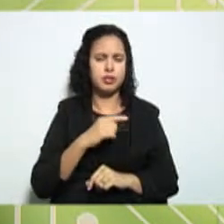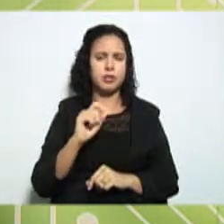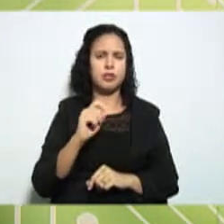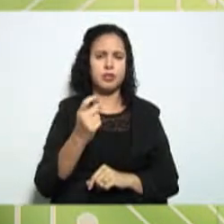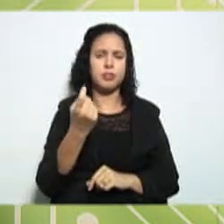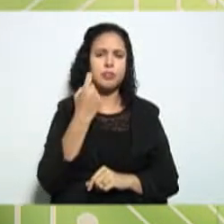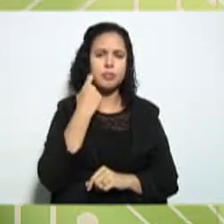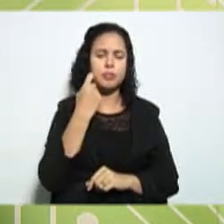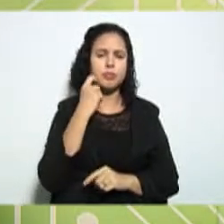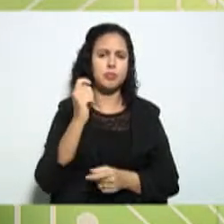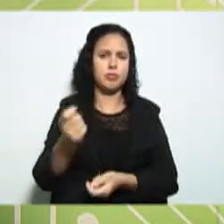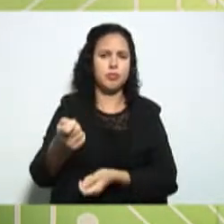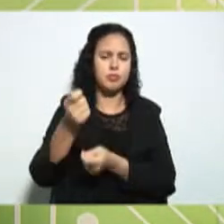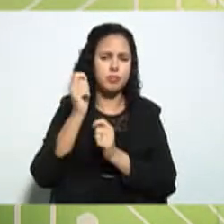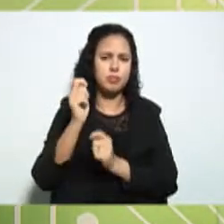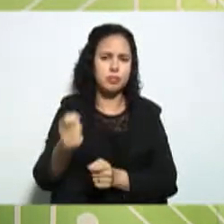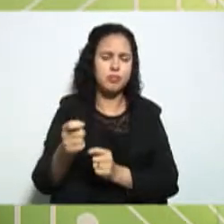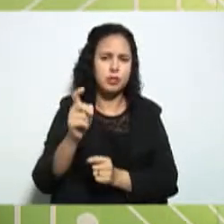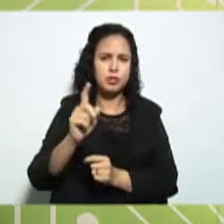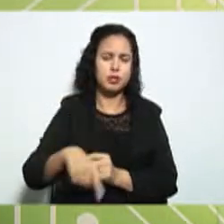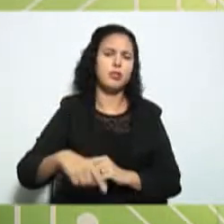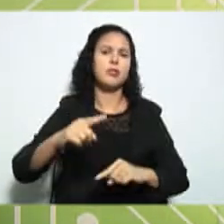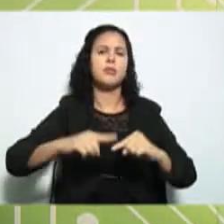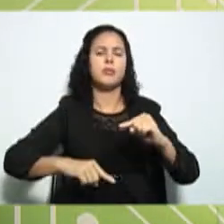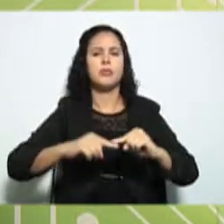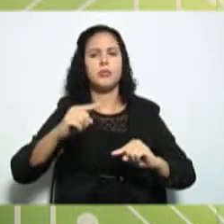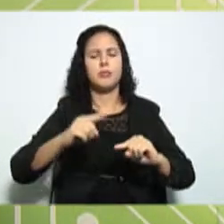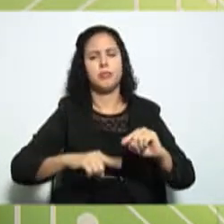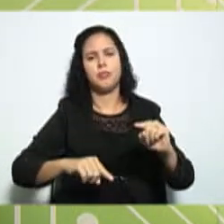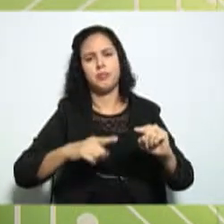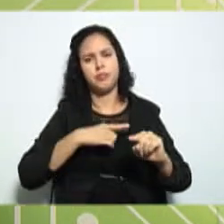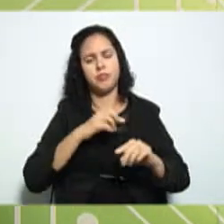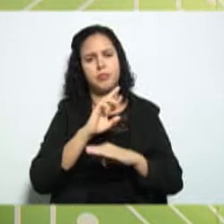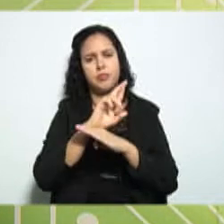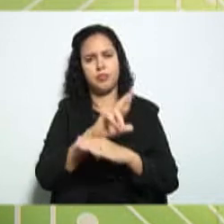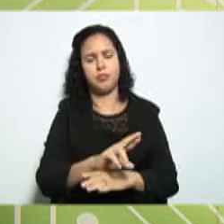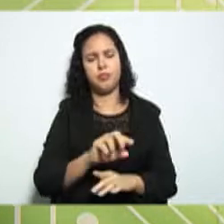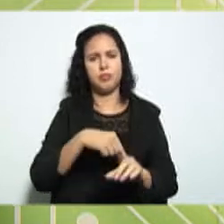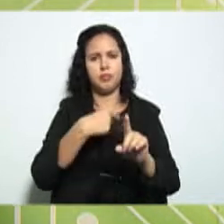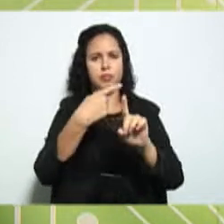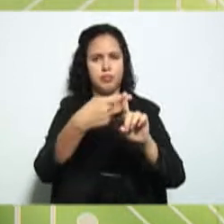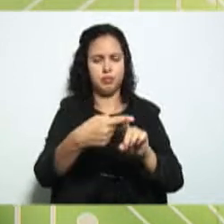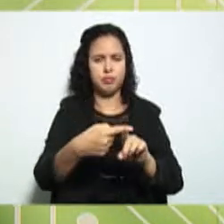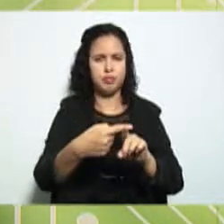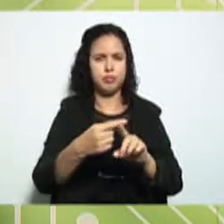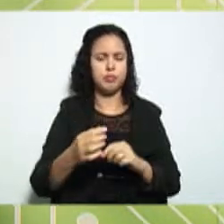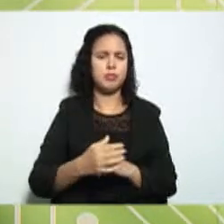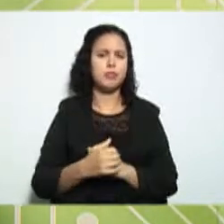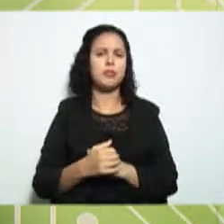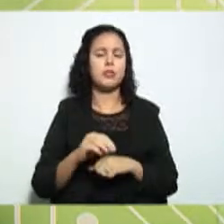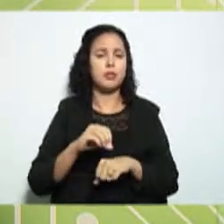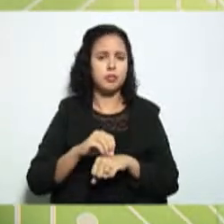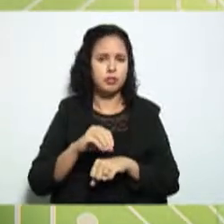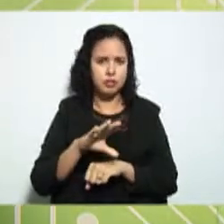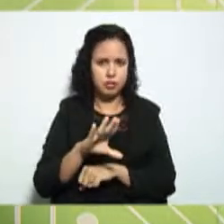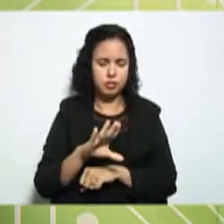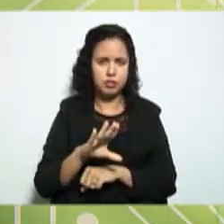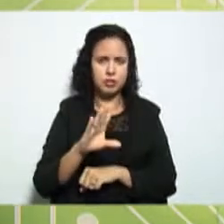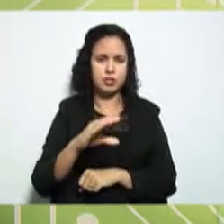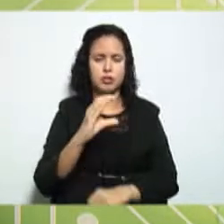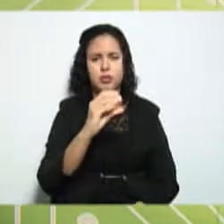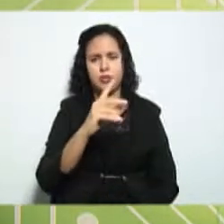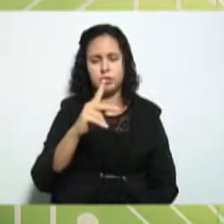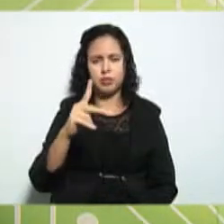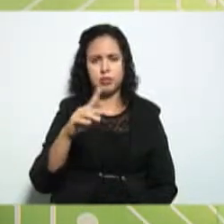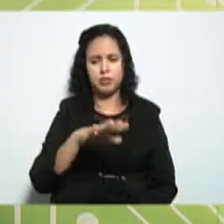de Rondônia e está sendo um produto que está tendo muitos resultados positivos para vários produtores. Então, fica a nossa sugestão aí, uma cooperativa do